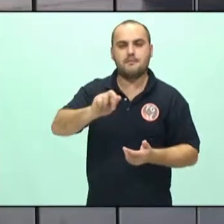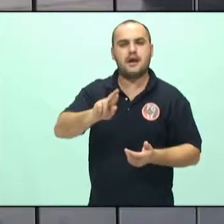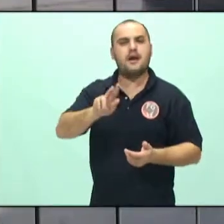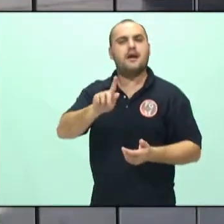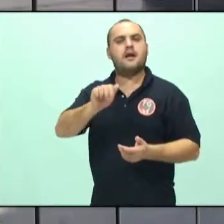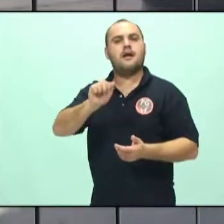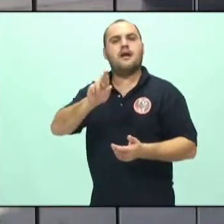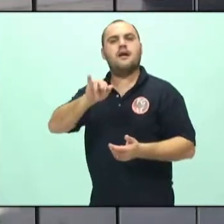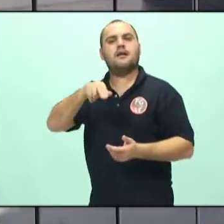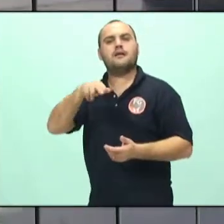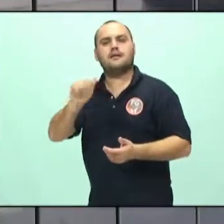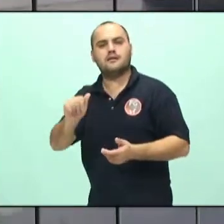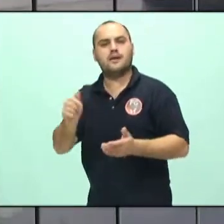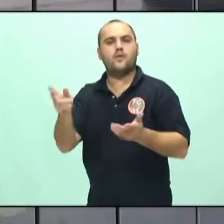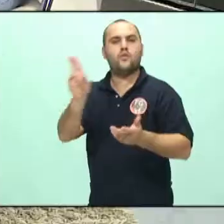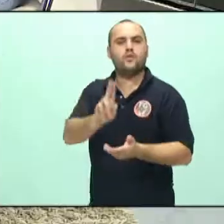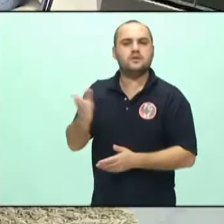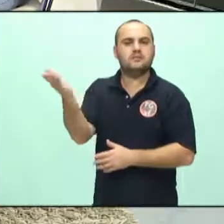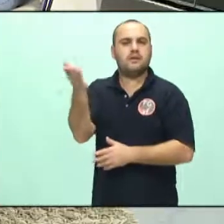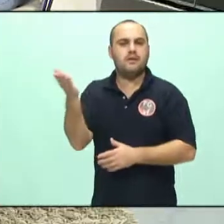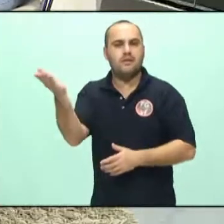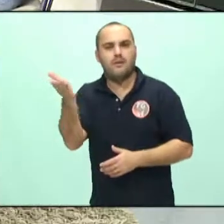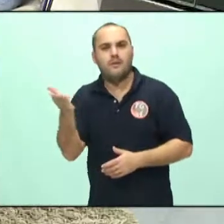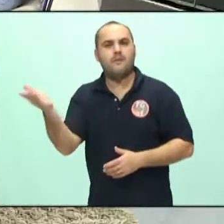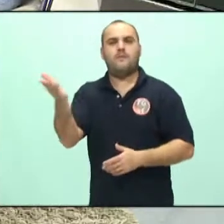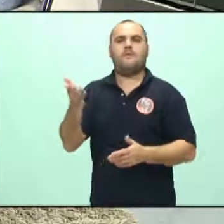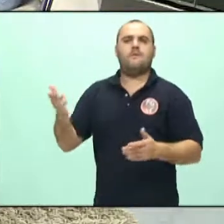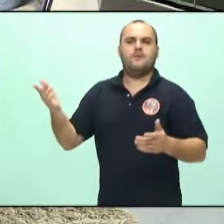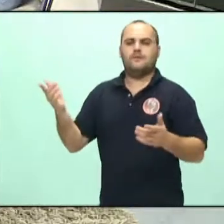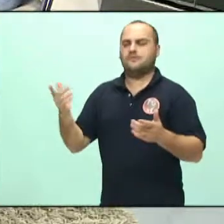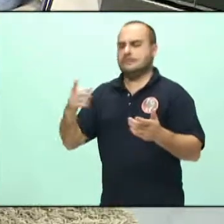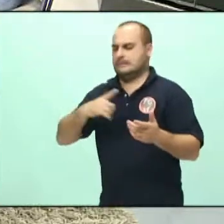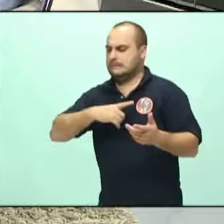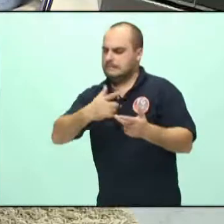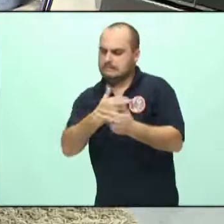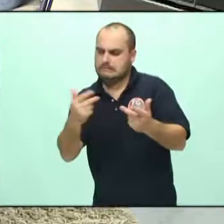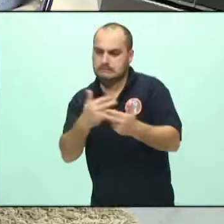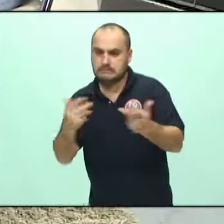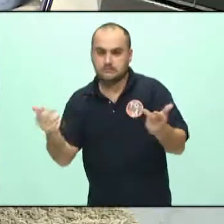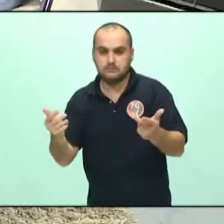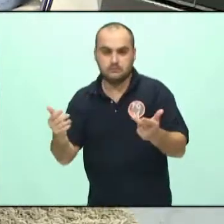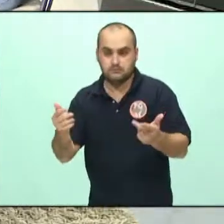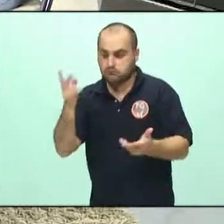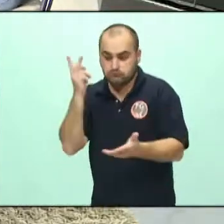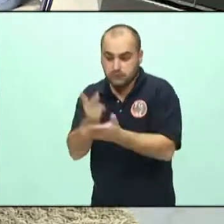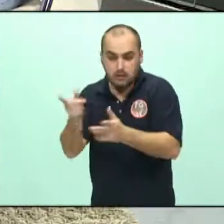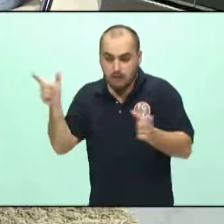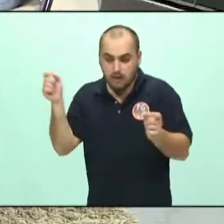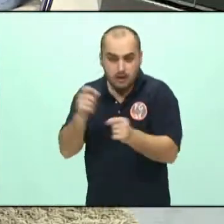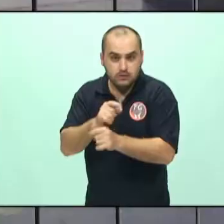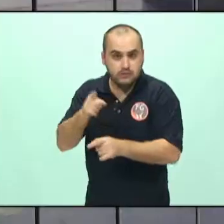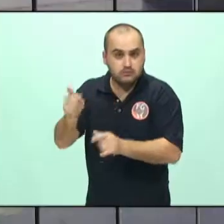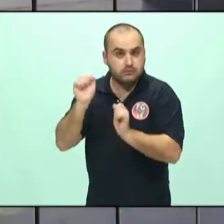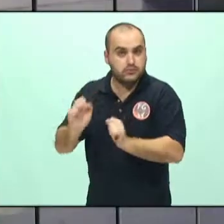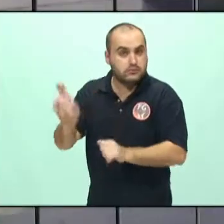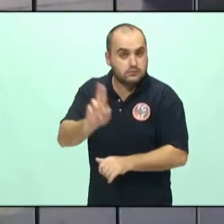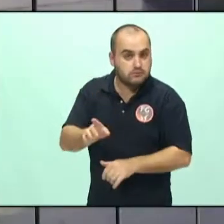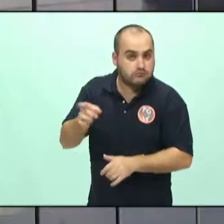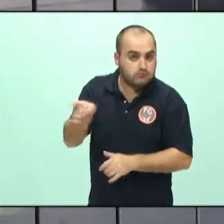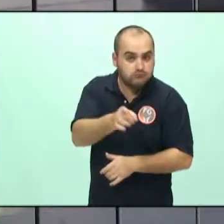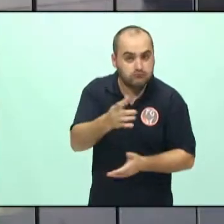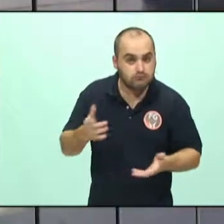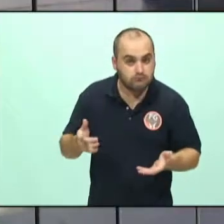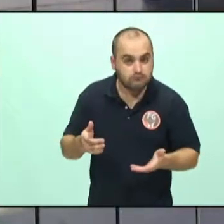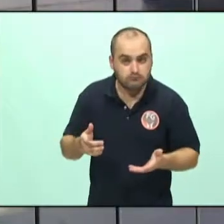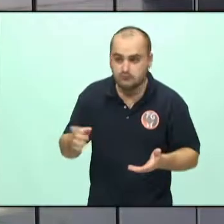utiliza micro-ondas, ou seja, nós estamos ao lado do câncer constantemente, né? E qualquer um de nós pode ter